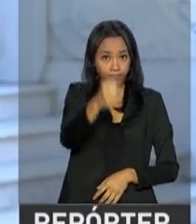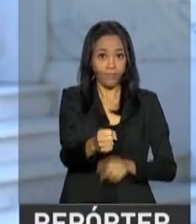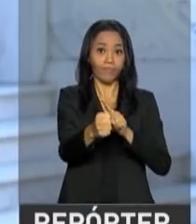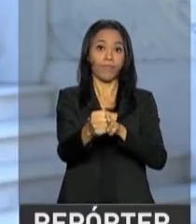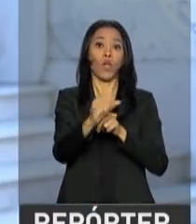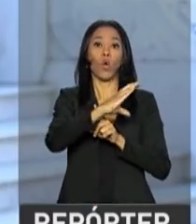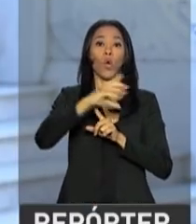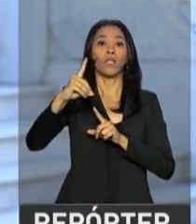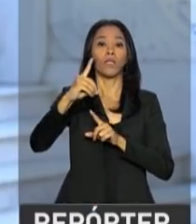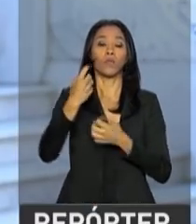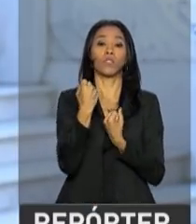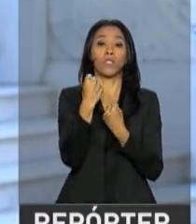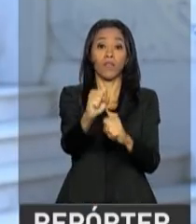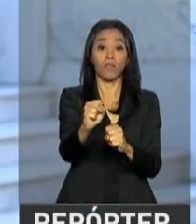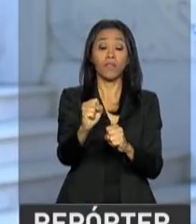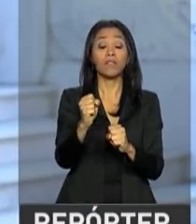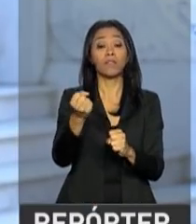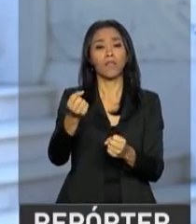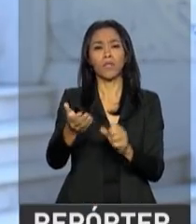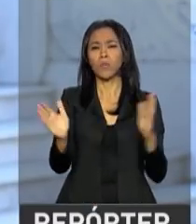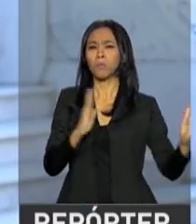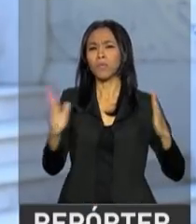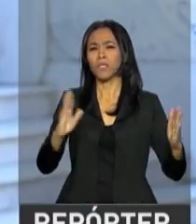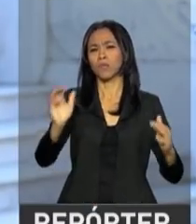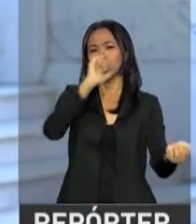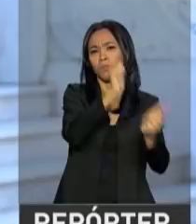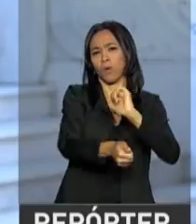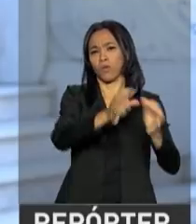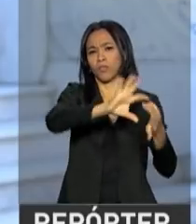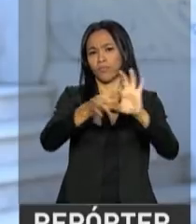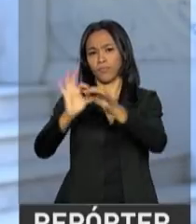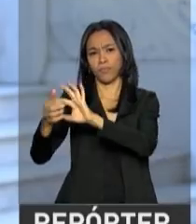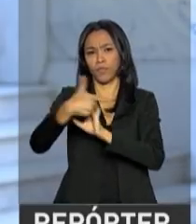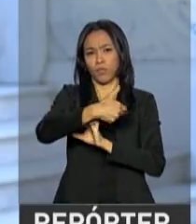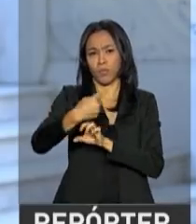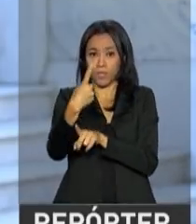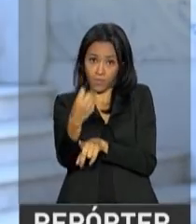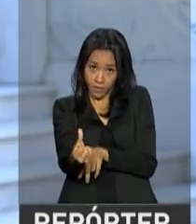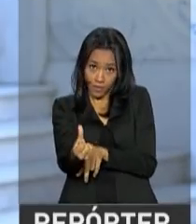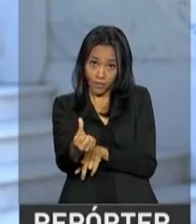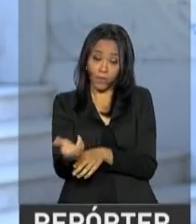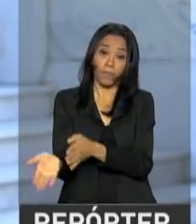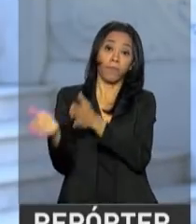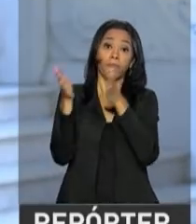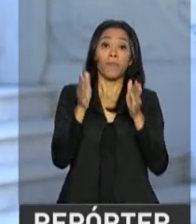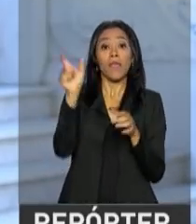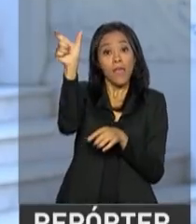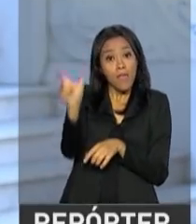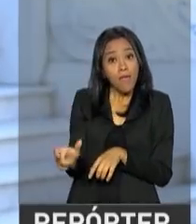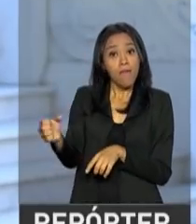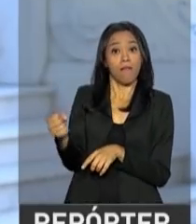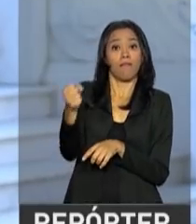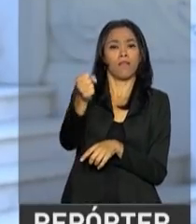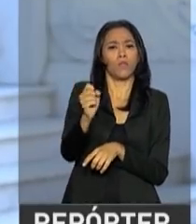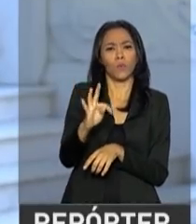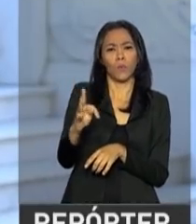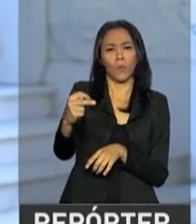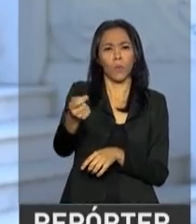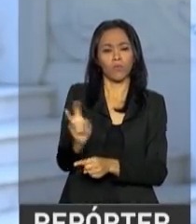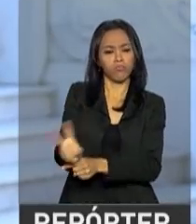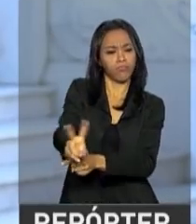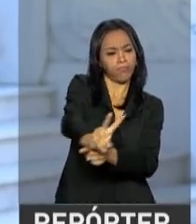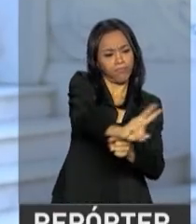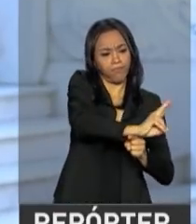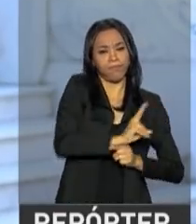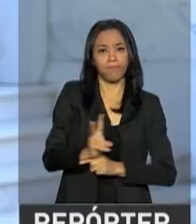defesa dos locais dos jogos olímpicos e paraolímpicos de 2016 ele vai dirigir todo o setor de segurança pública